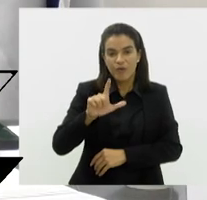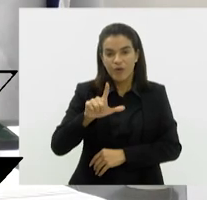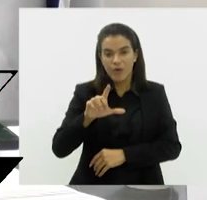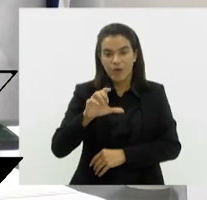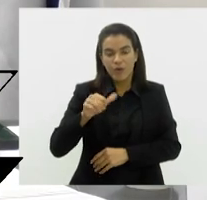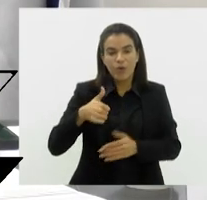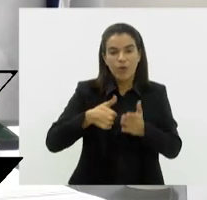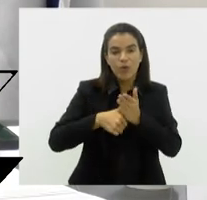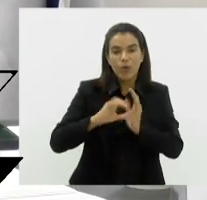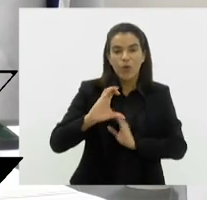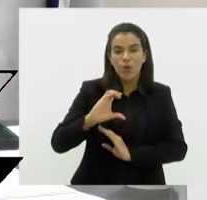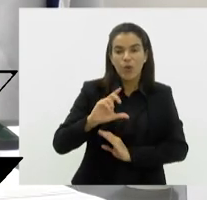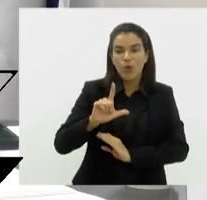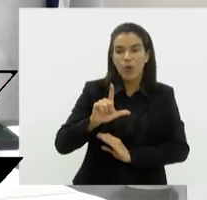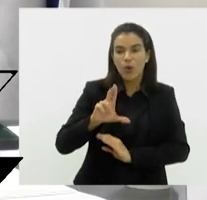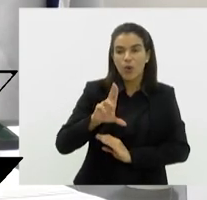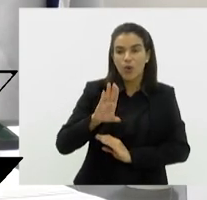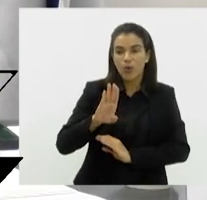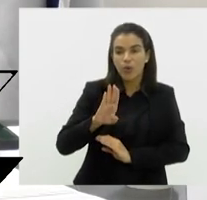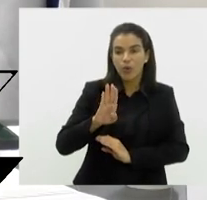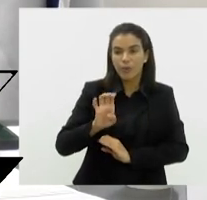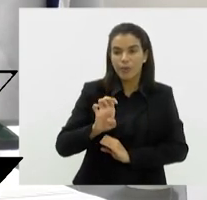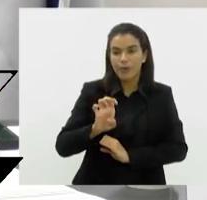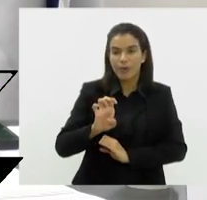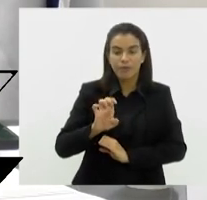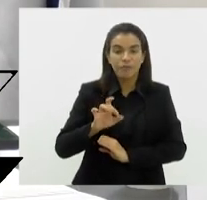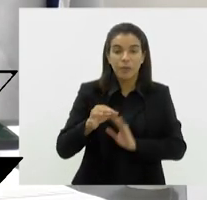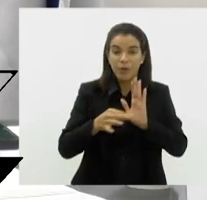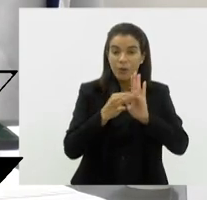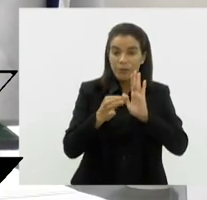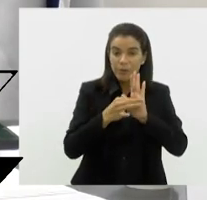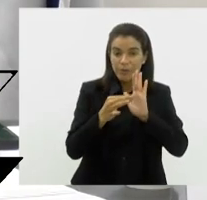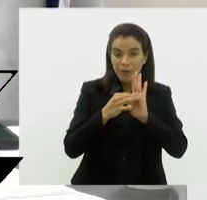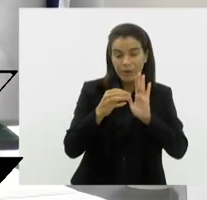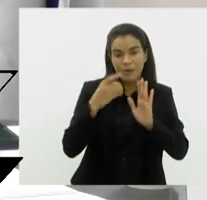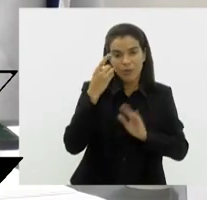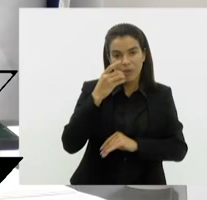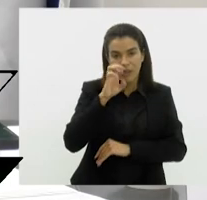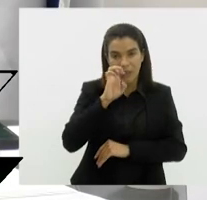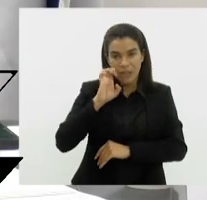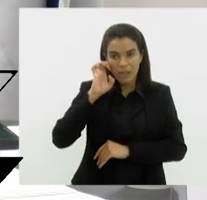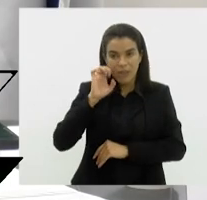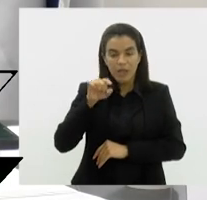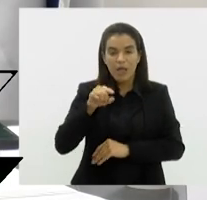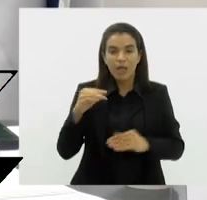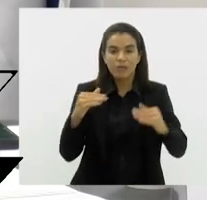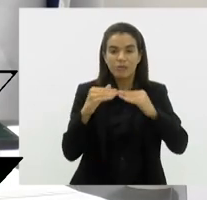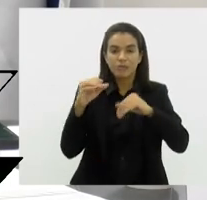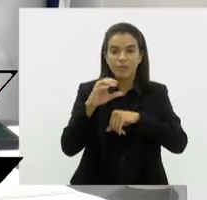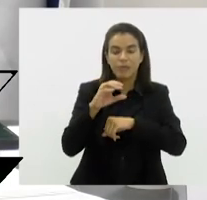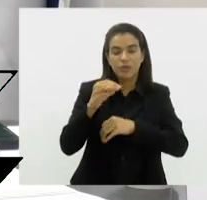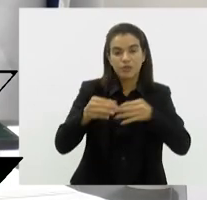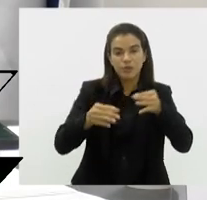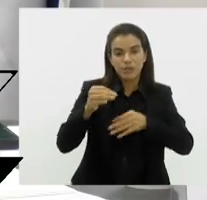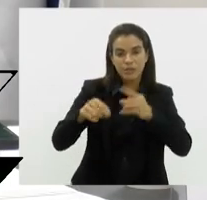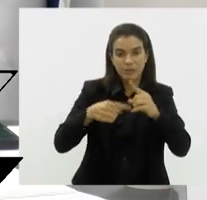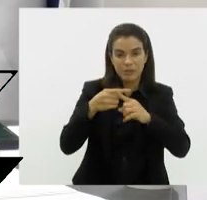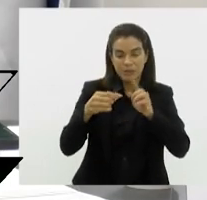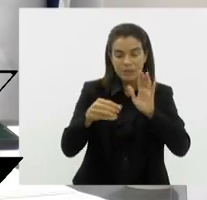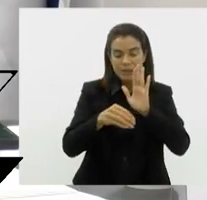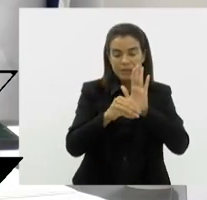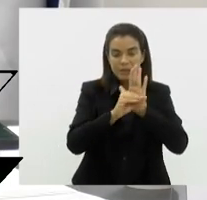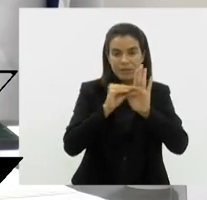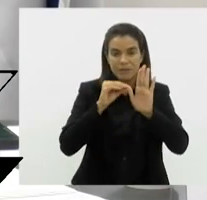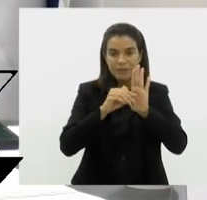Parecer da deputada Verônica Lima. Vou passar a ler o parecer, tá, deputada Élica? É pela juridicidade com emendas. Em